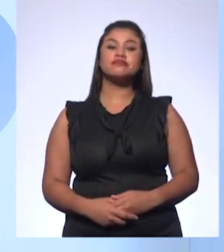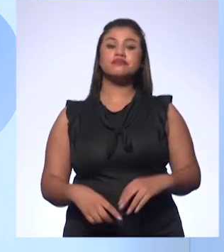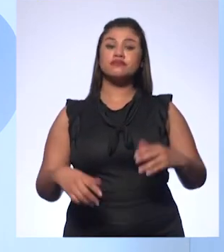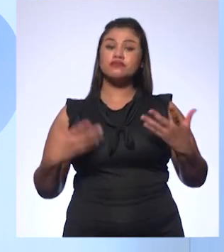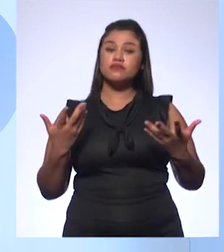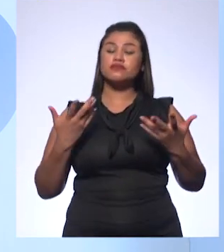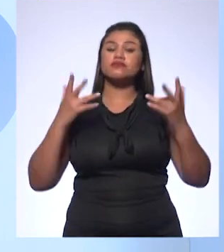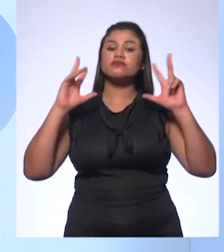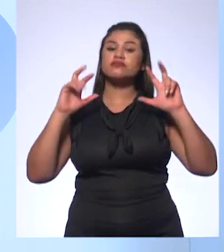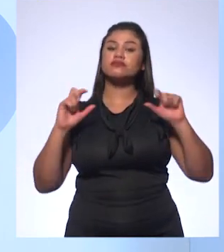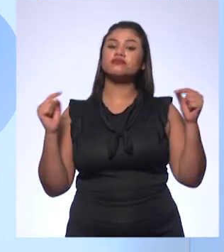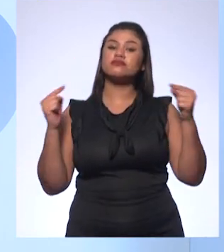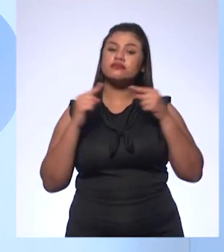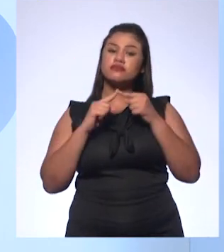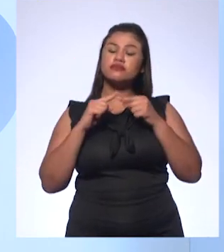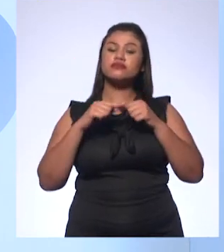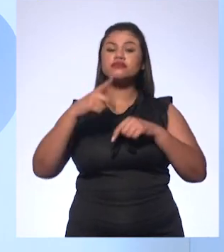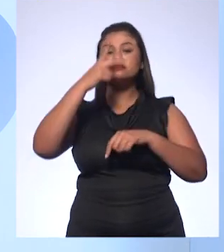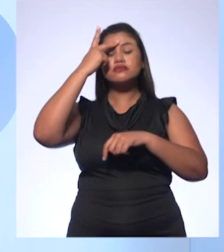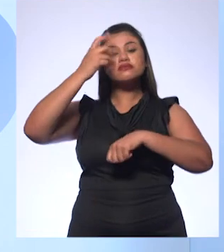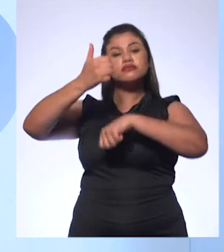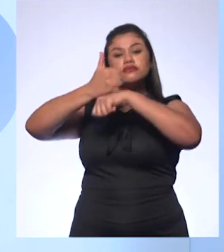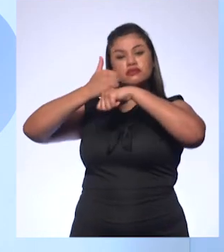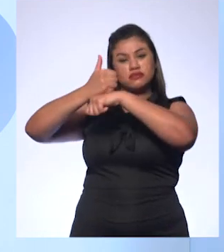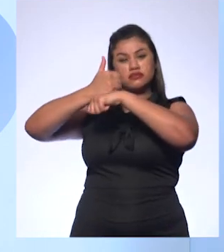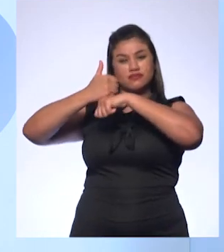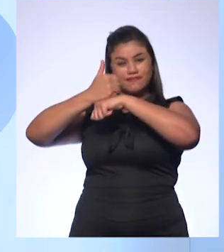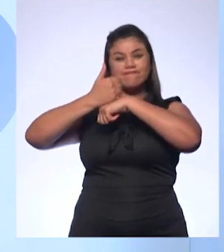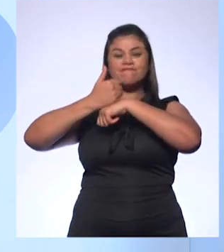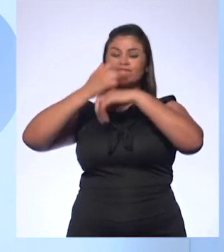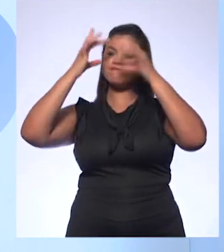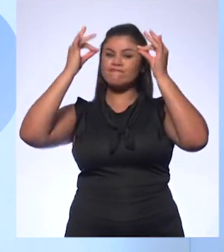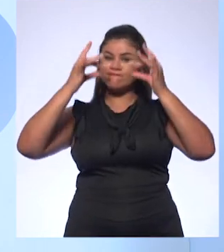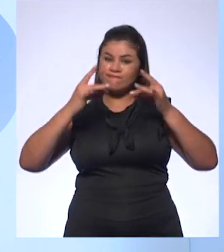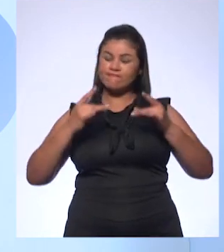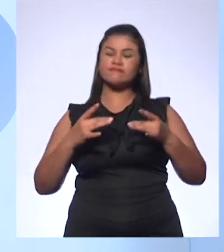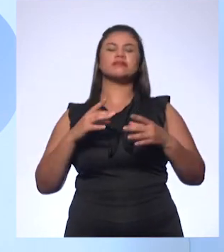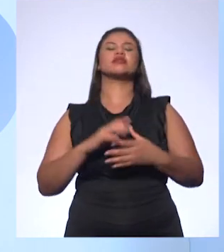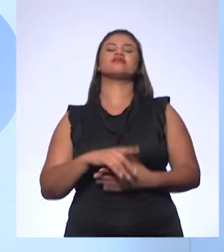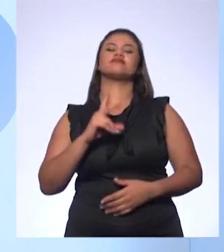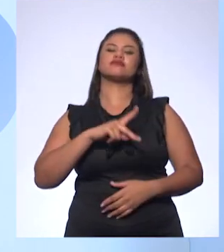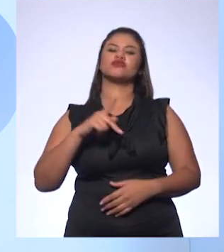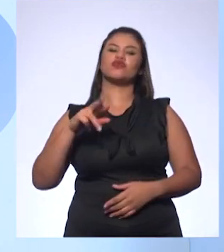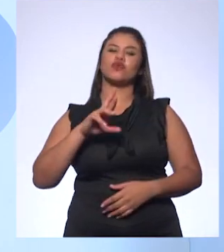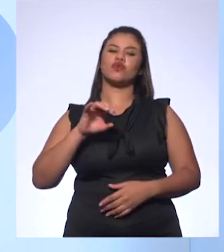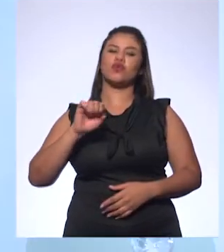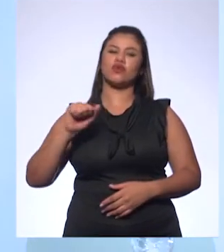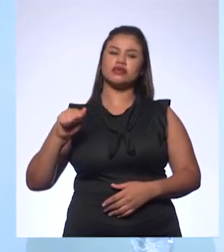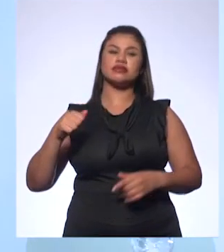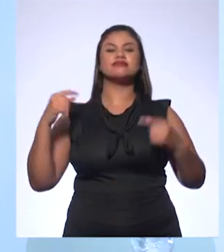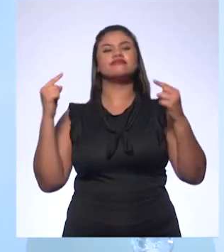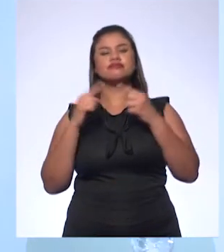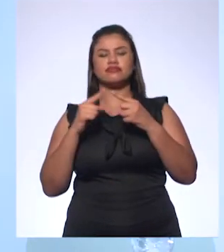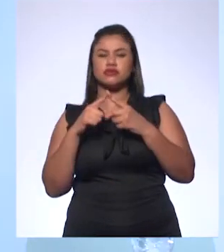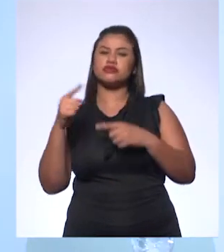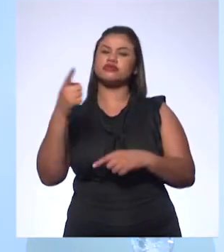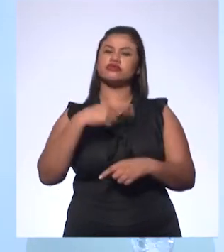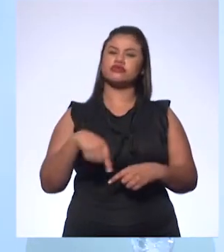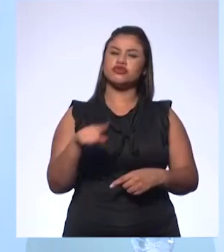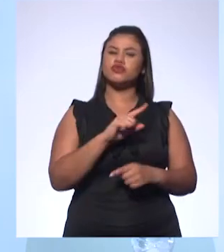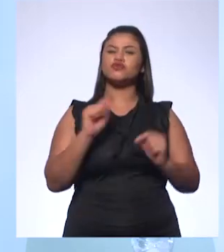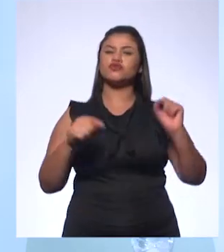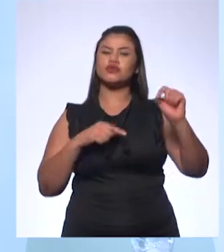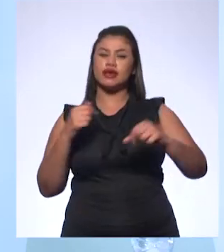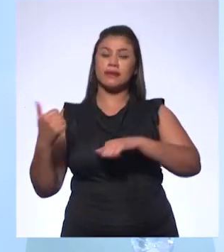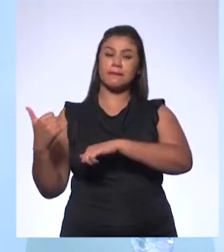foi tratado por especialista, a Pro Rosa Maria. Muito bem, Pro Rosa. Era isso mesmo que a gente estava puxando aqui, que ele traz